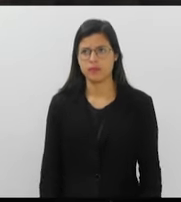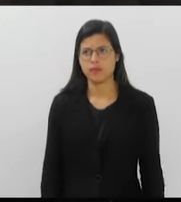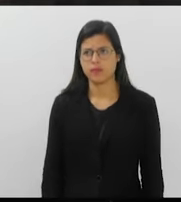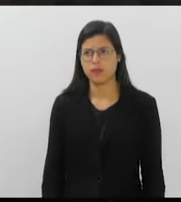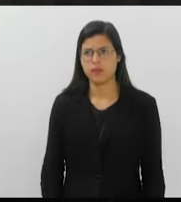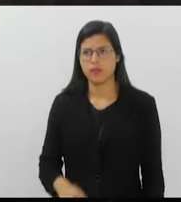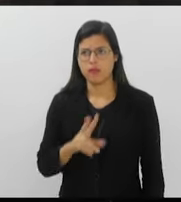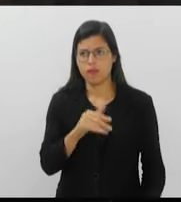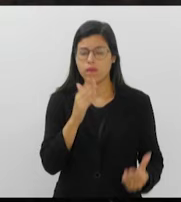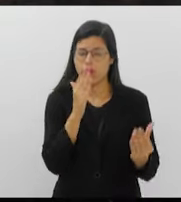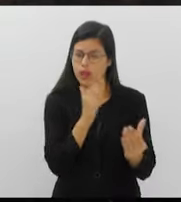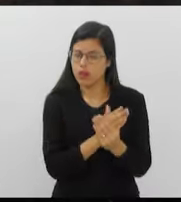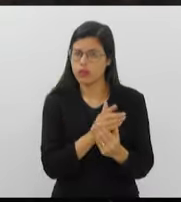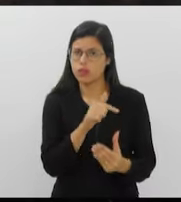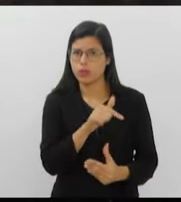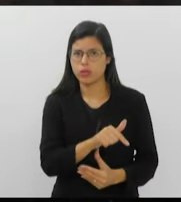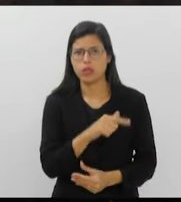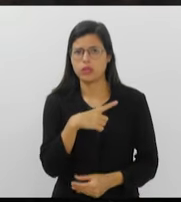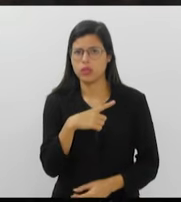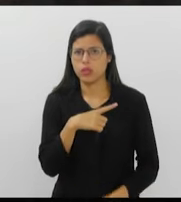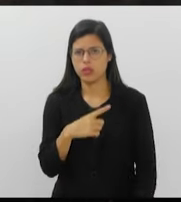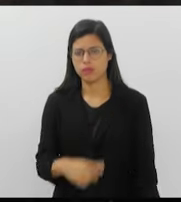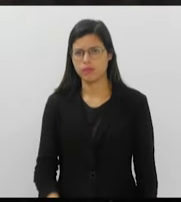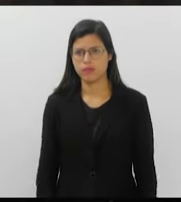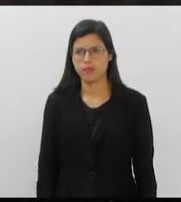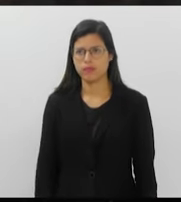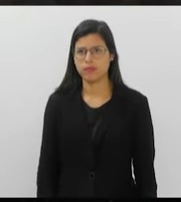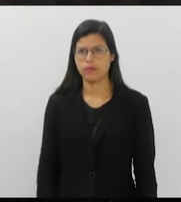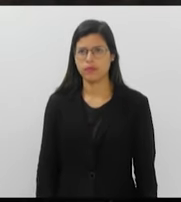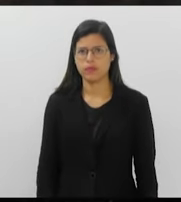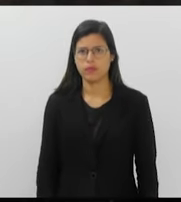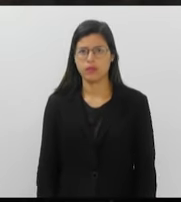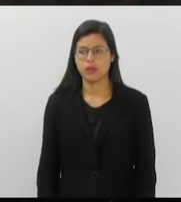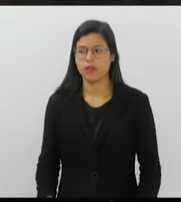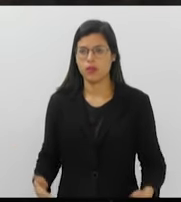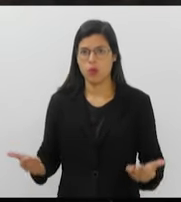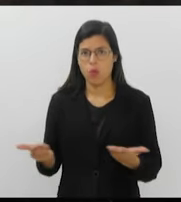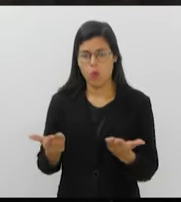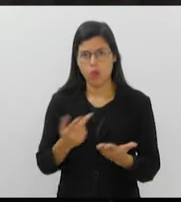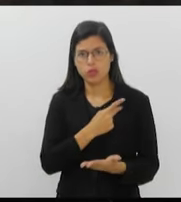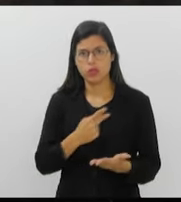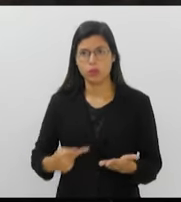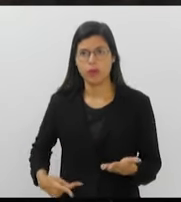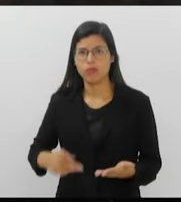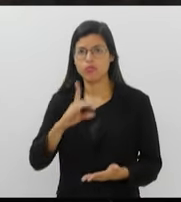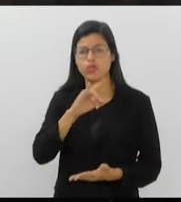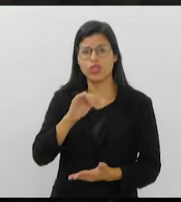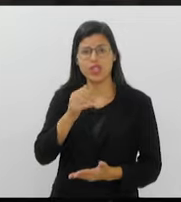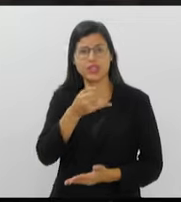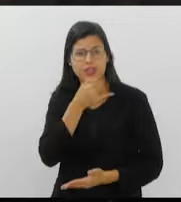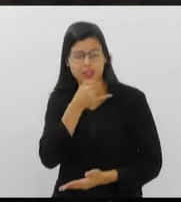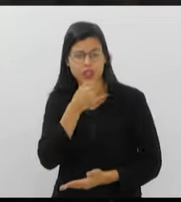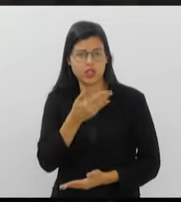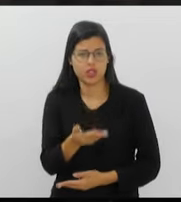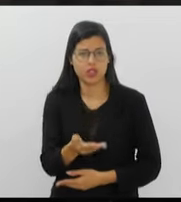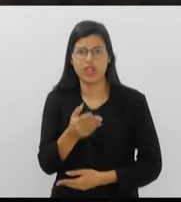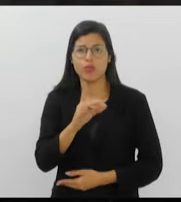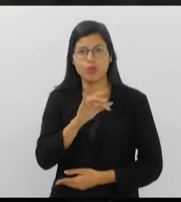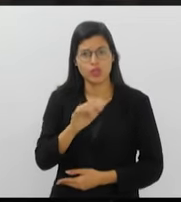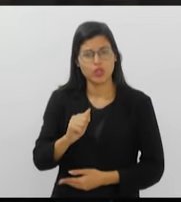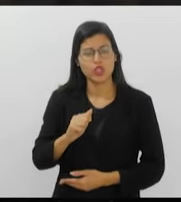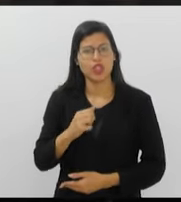Vai responder quem fizer o contrário. Então hoje, presidente, é um dia triste. É um dia de